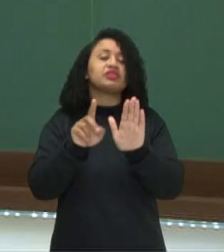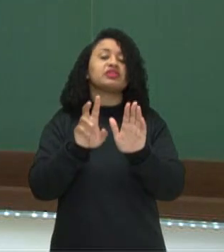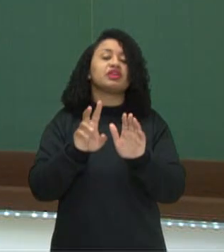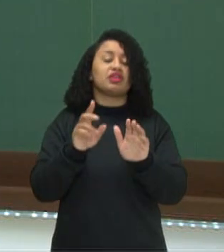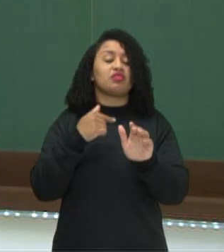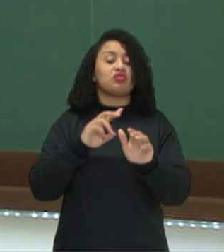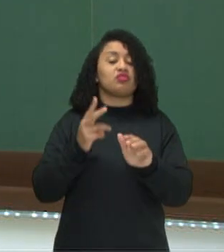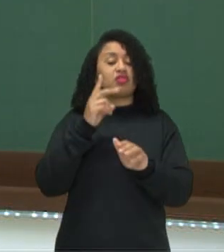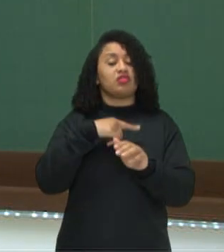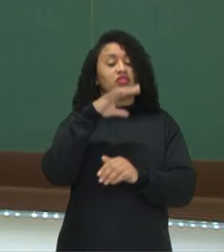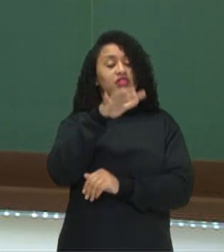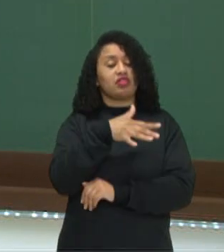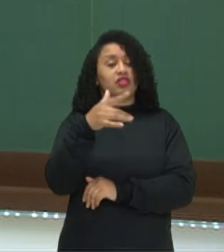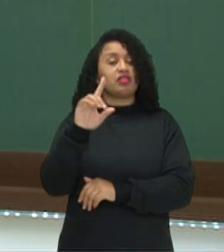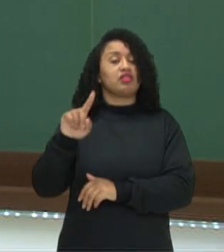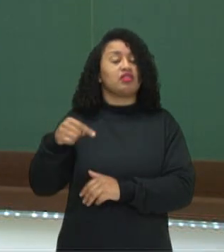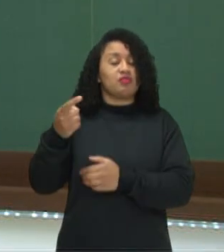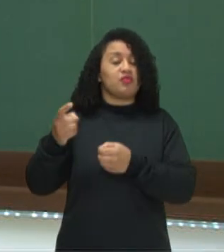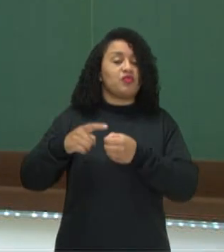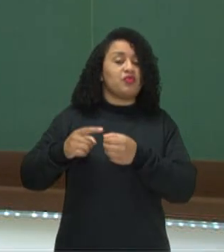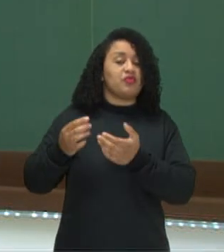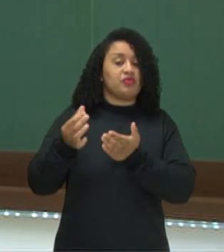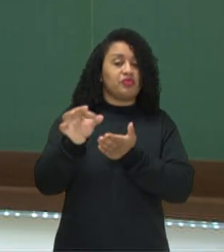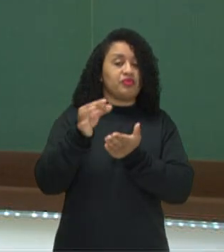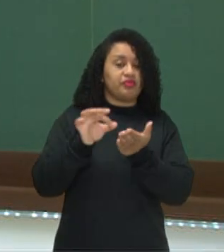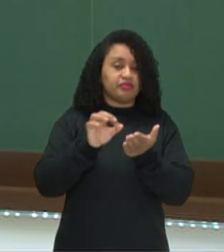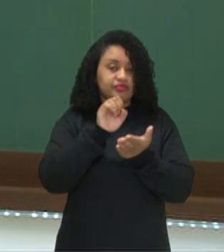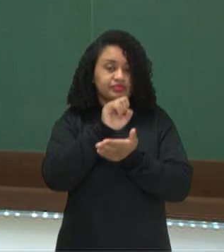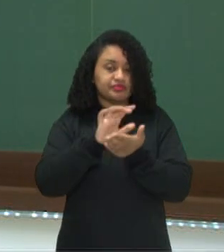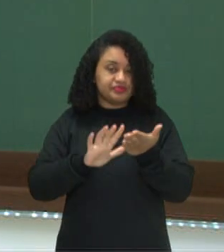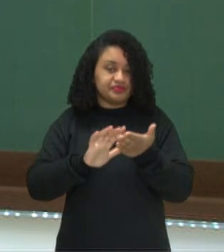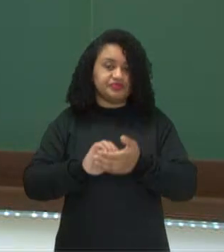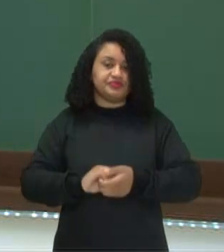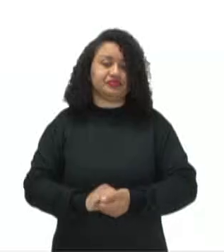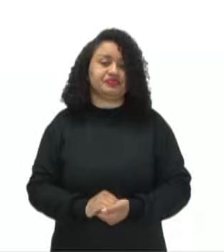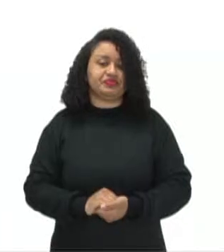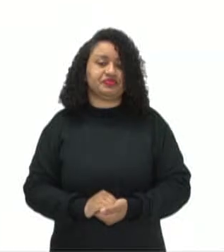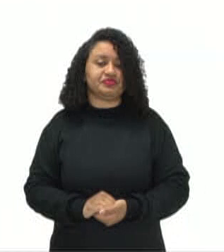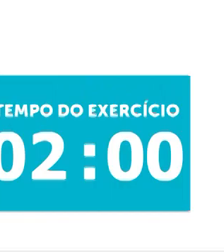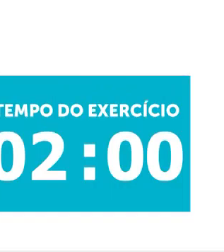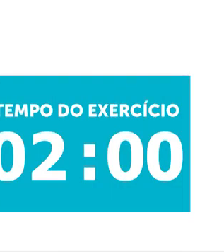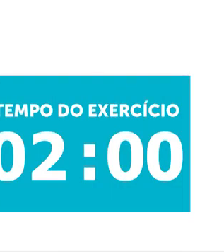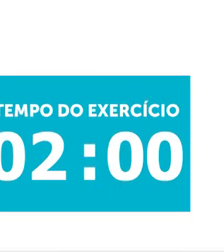valores da tabela e daqui a pouquinho a gente volta para responder essas questões.